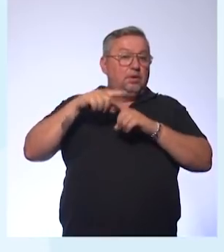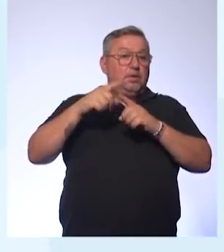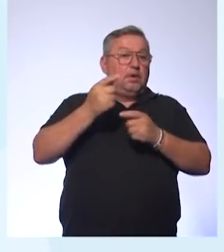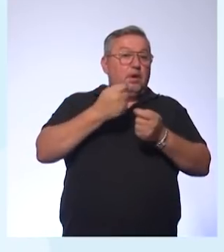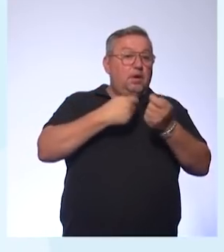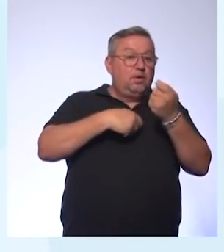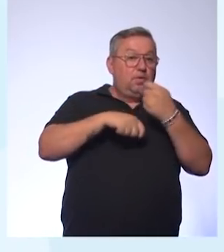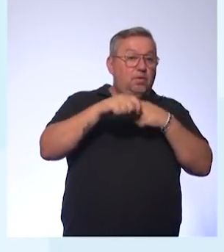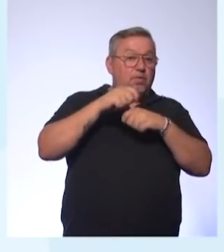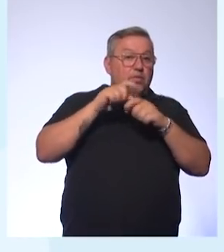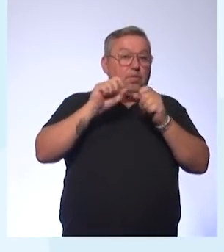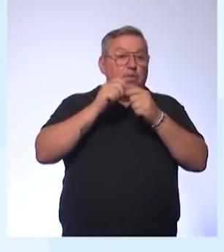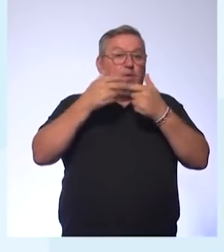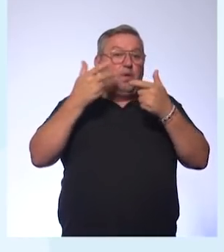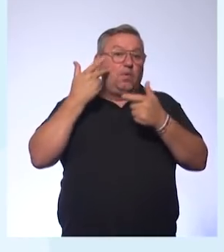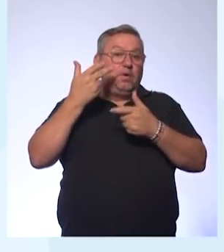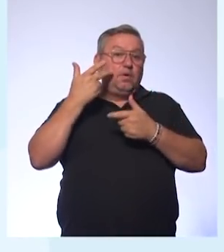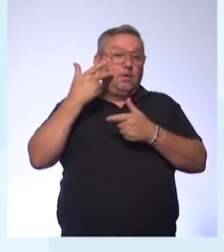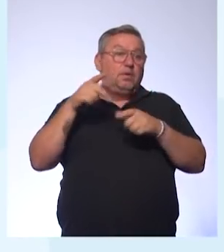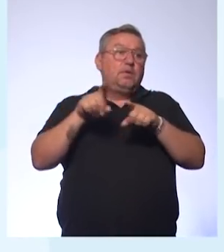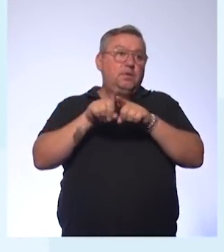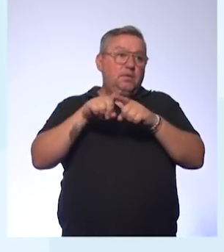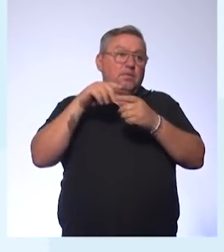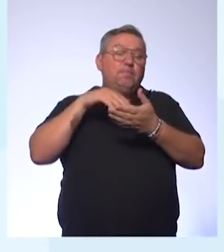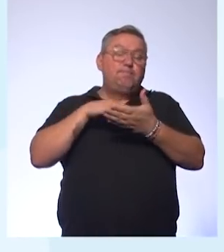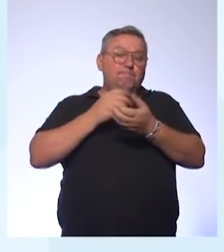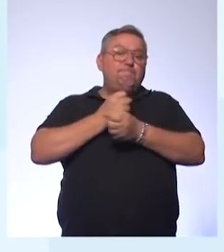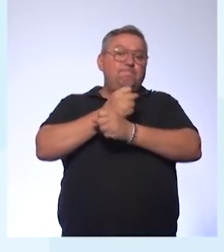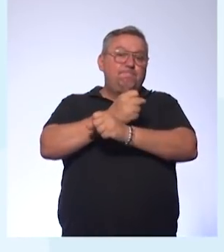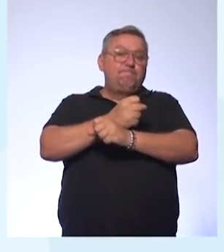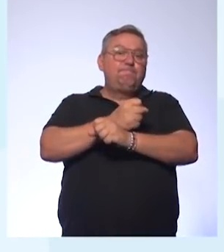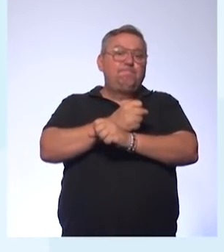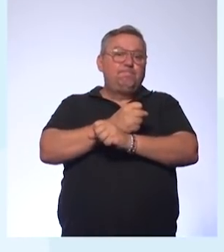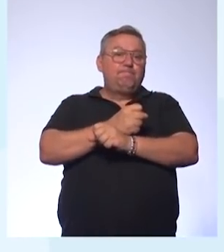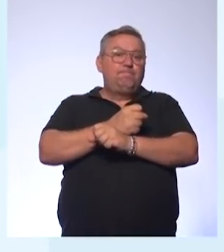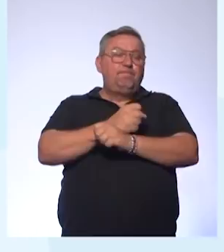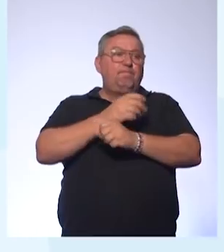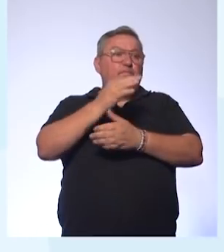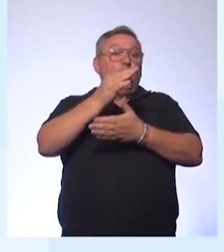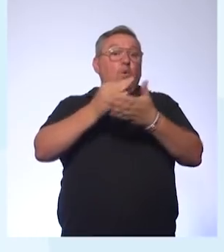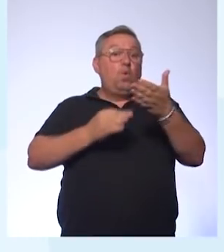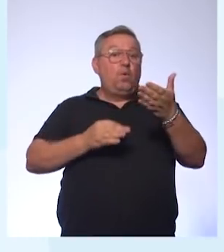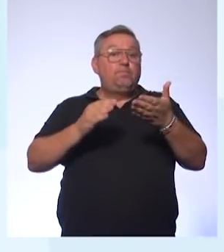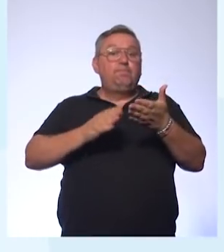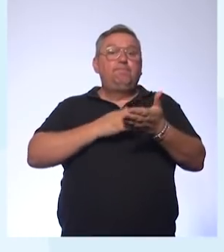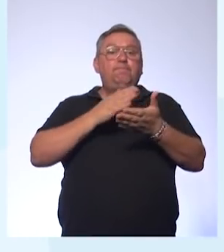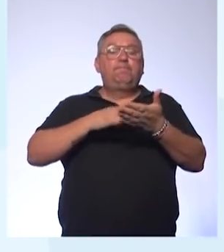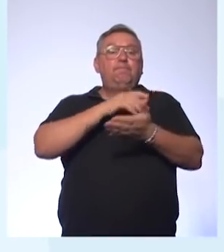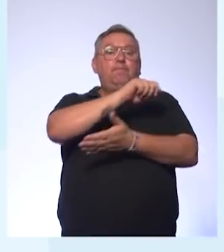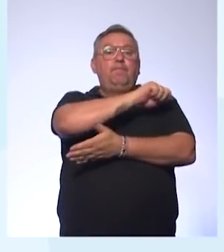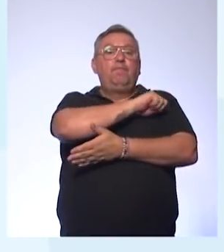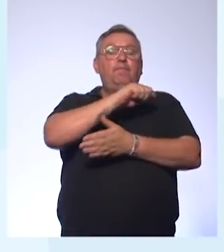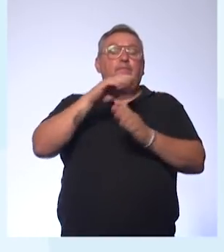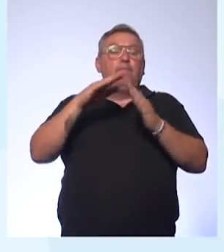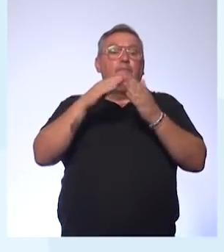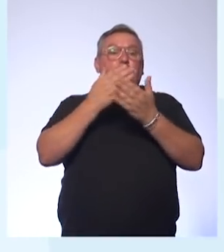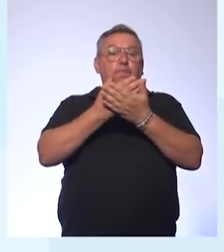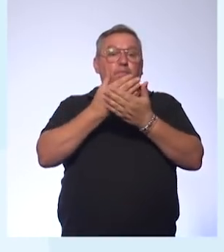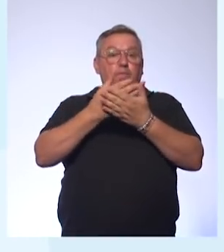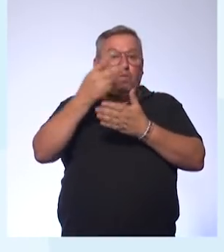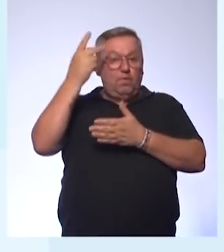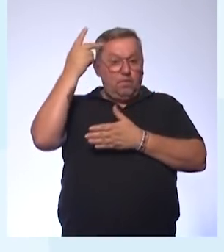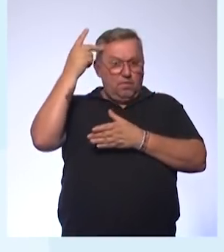por comércio, reprodução natural, aí existe escravidão. Esse texto está no Caderno do Aluno, São Paulo Faz Escola do Sexto Ano,